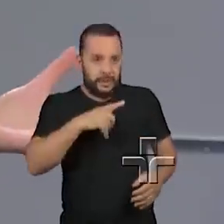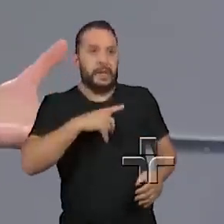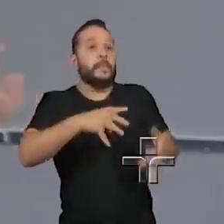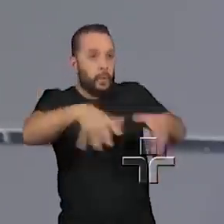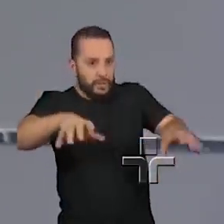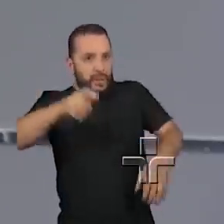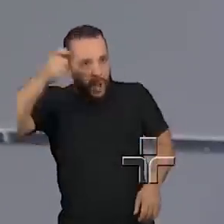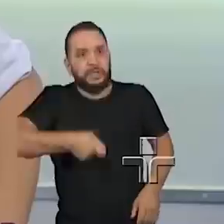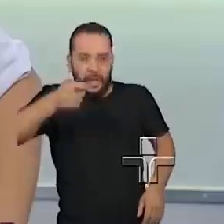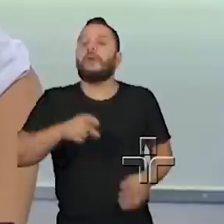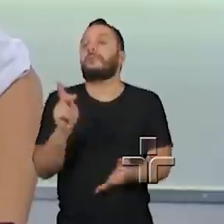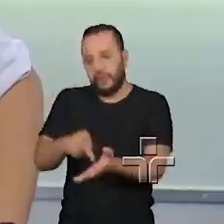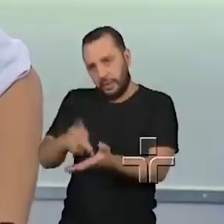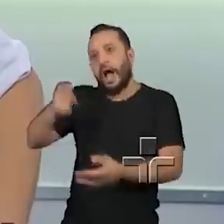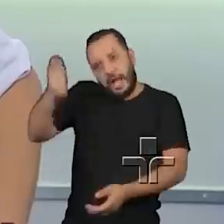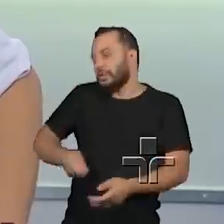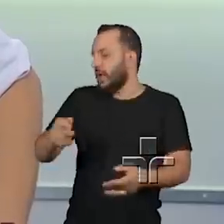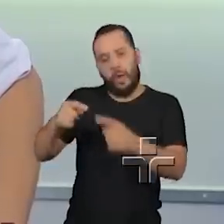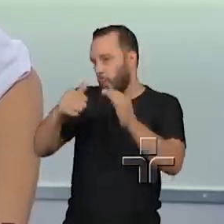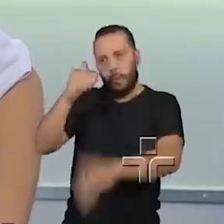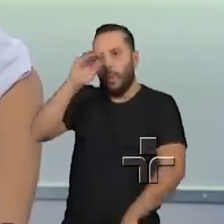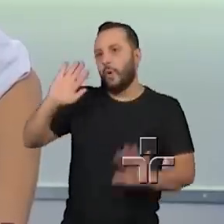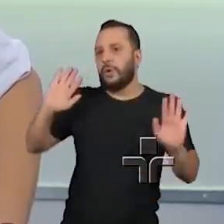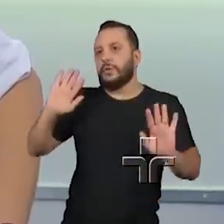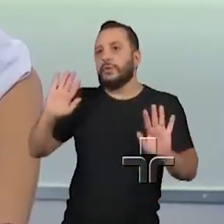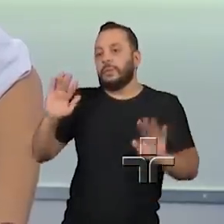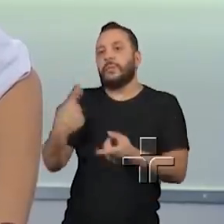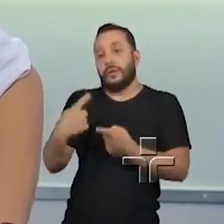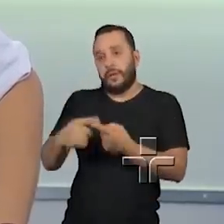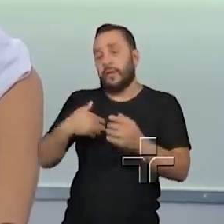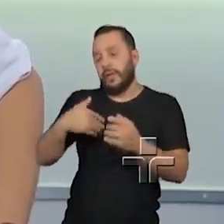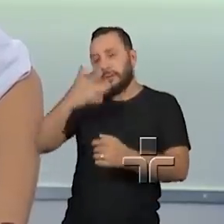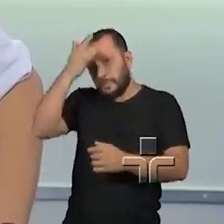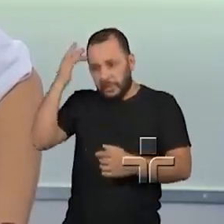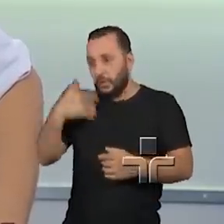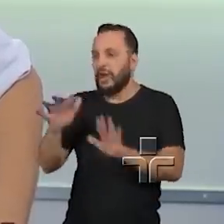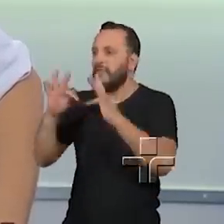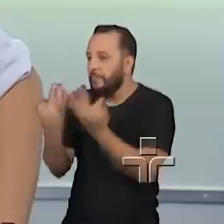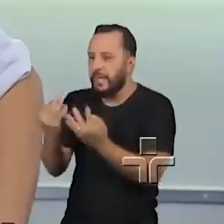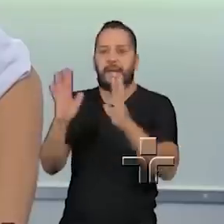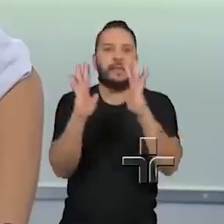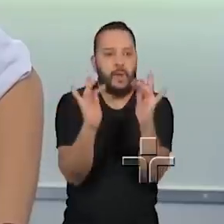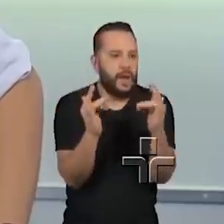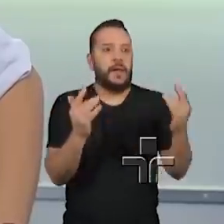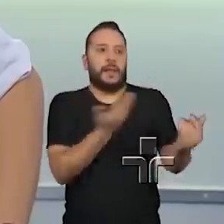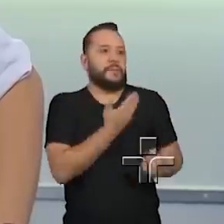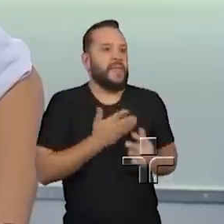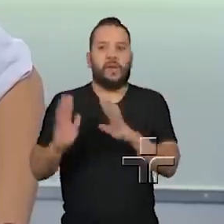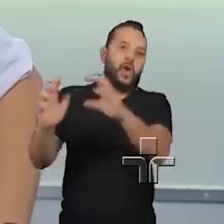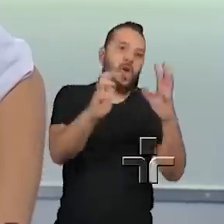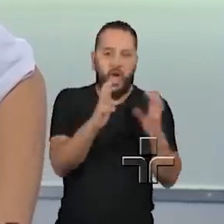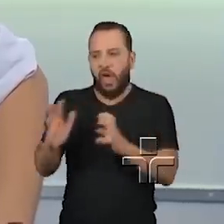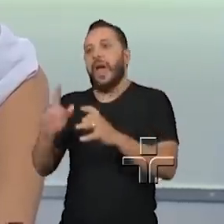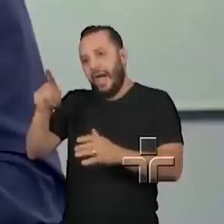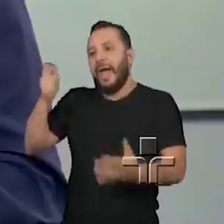é uma polarização radical. Uhum. É aí, nesse ponto, sim, eu concordo. Tem uma saturação e as pessoas brigaram com familiares, com namorados, e isso é, realmente a população